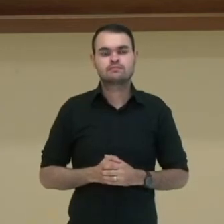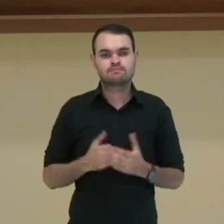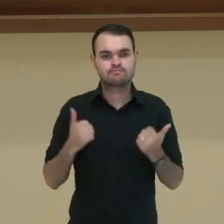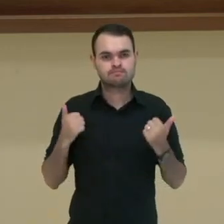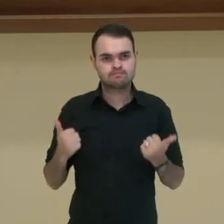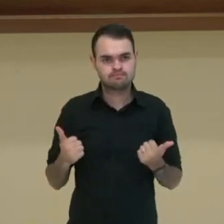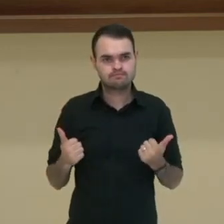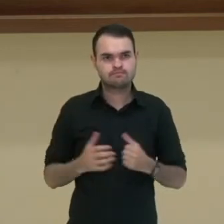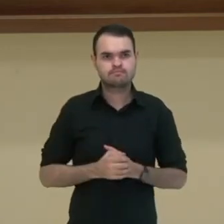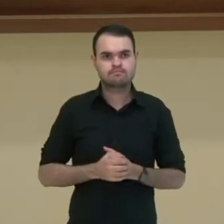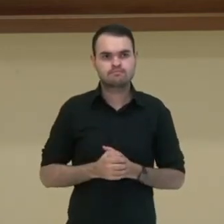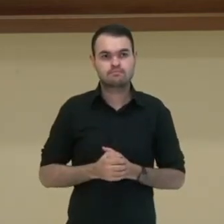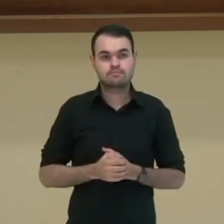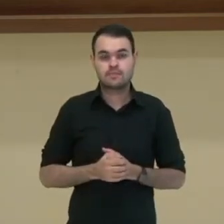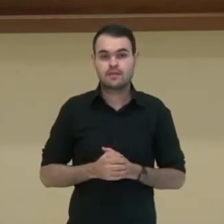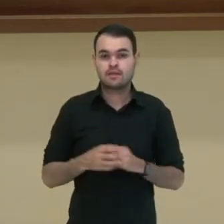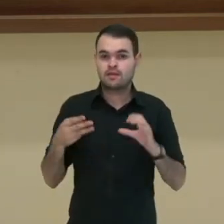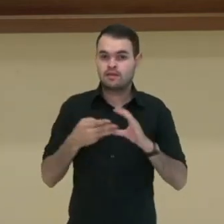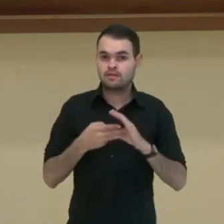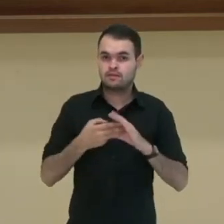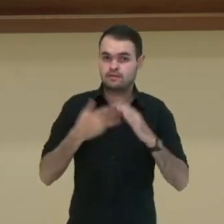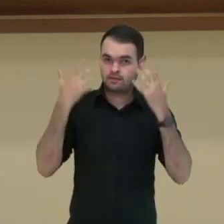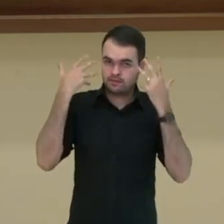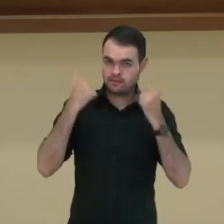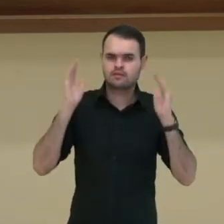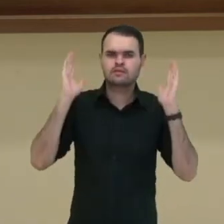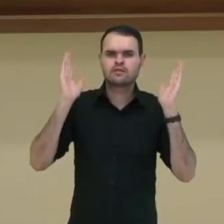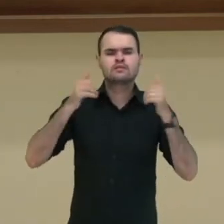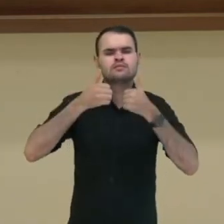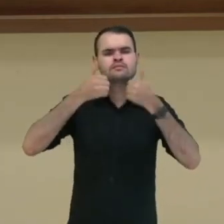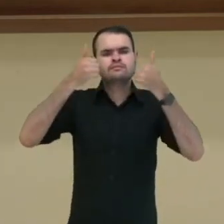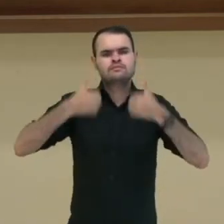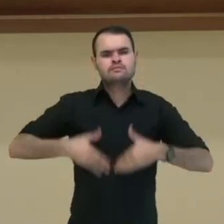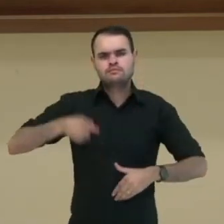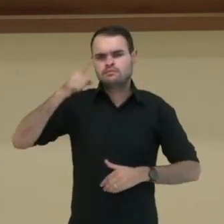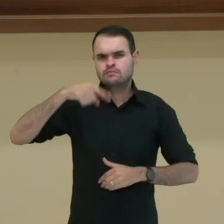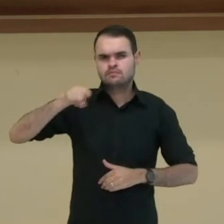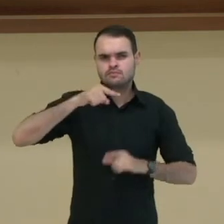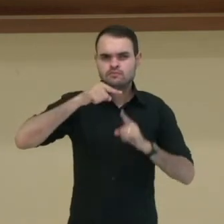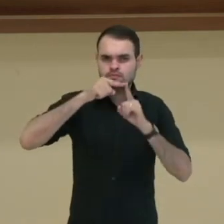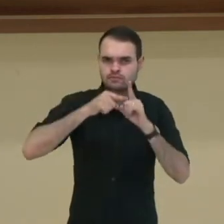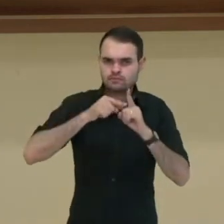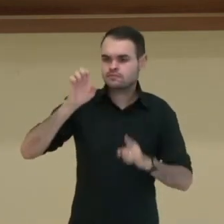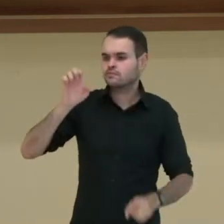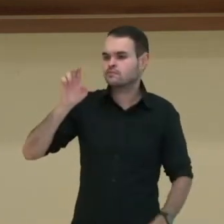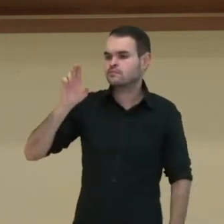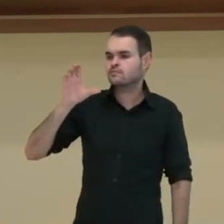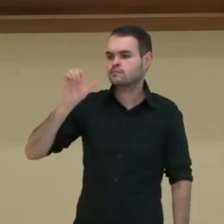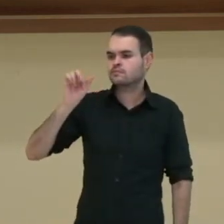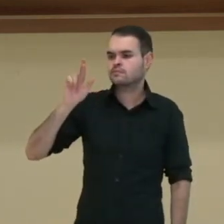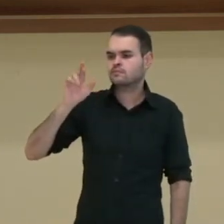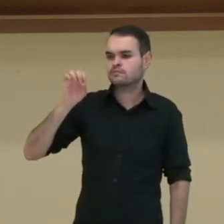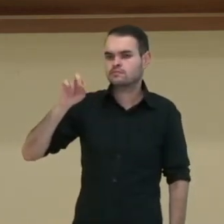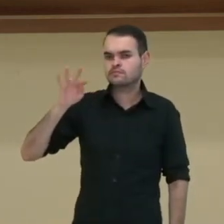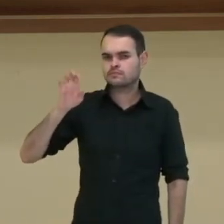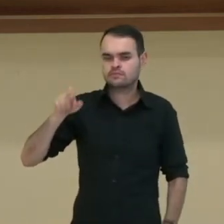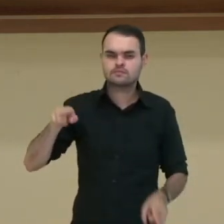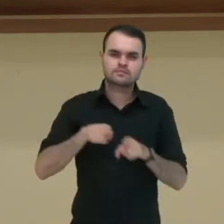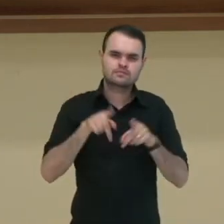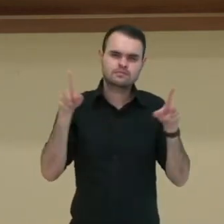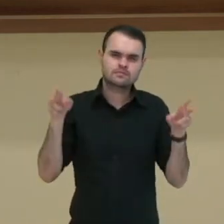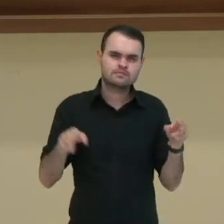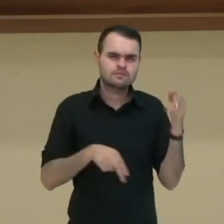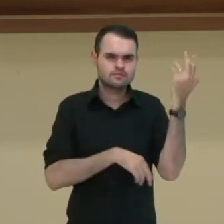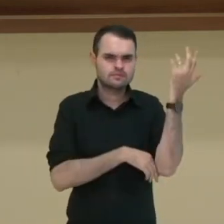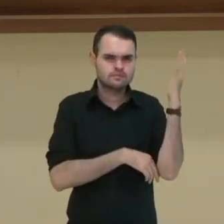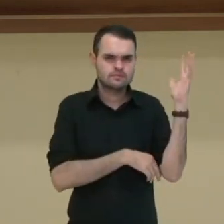minha gente. A célula animal, já falei isso para vocês, ela é do tipo eucarionte, também a célula vegetal, que